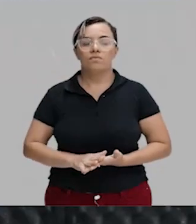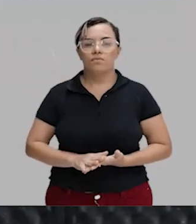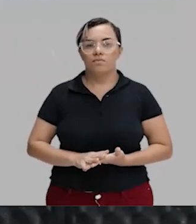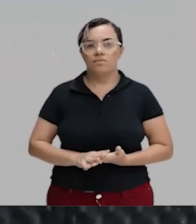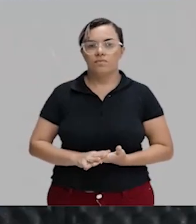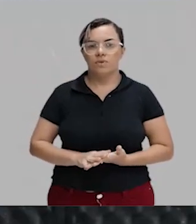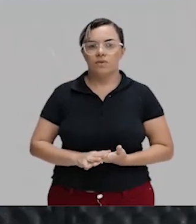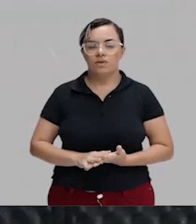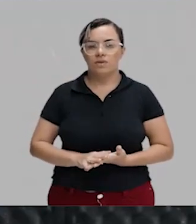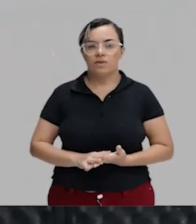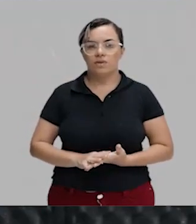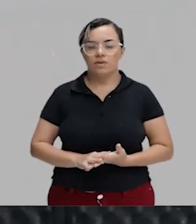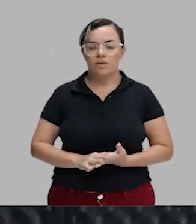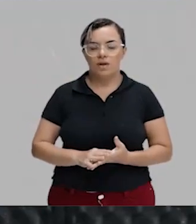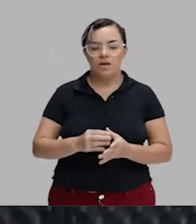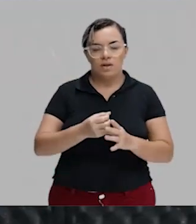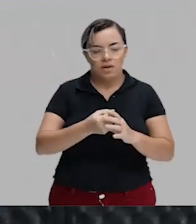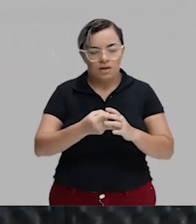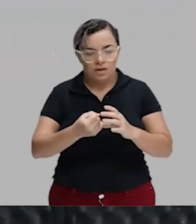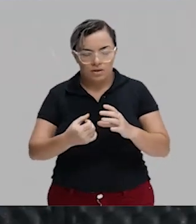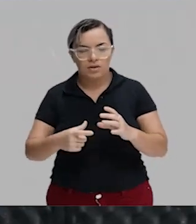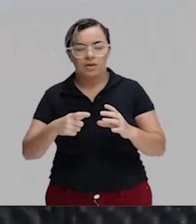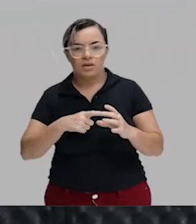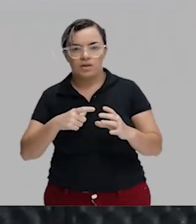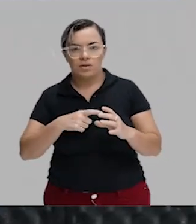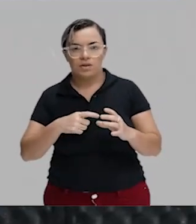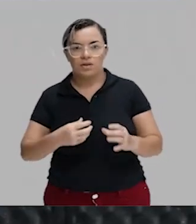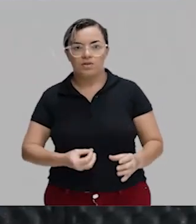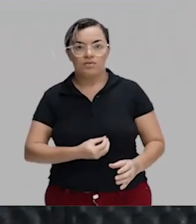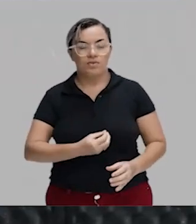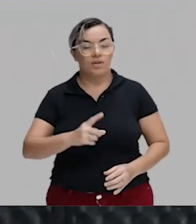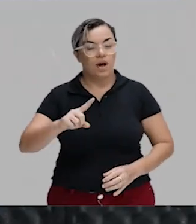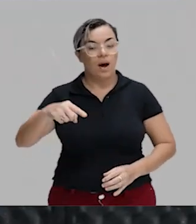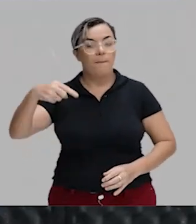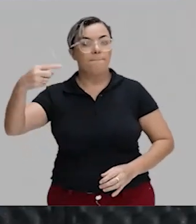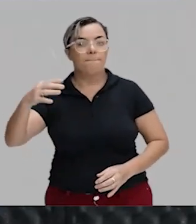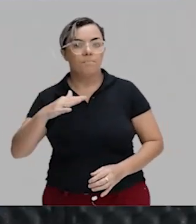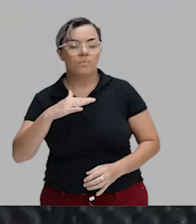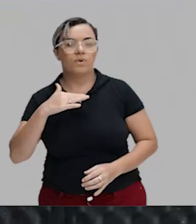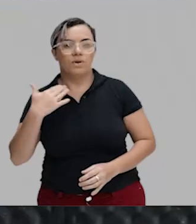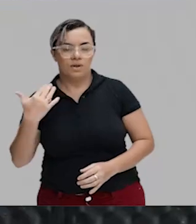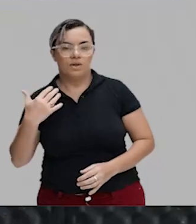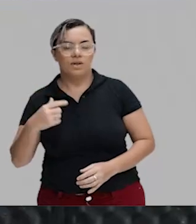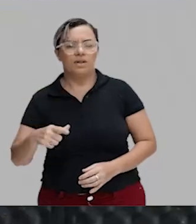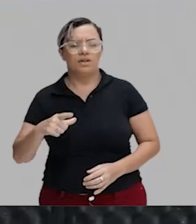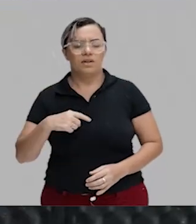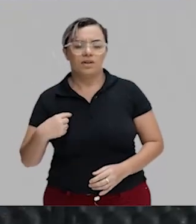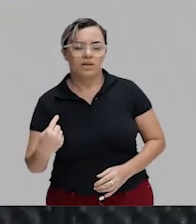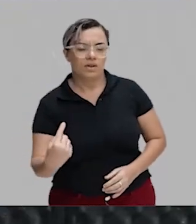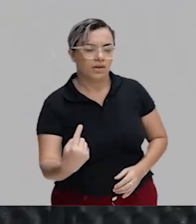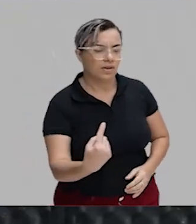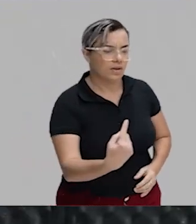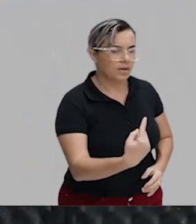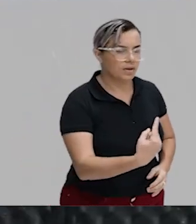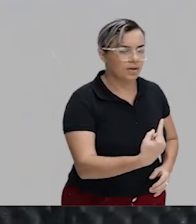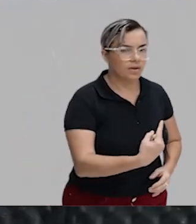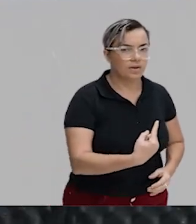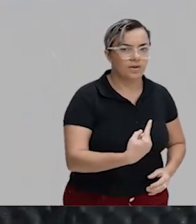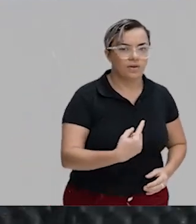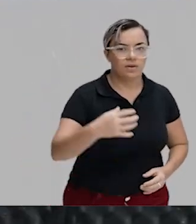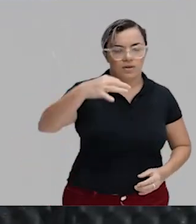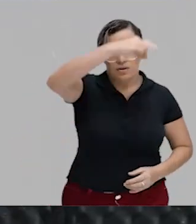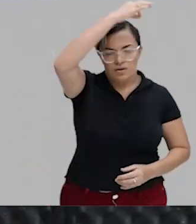se defende vida após a morte. Que entre nós há espíritos, né? Espíritos evoluídos que